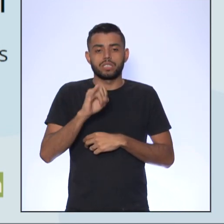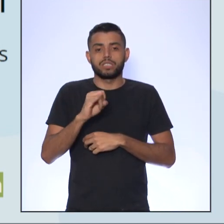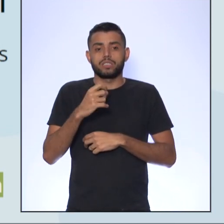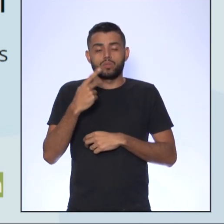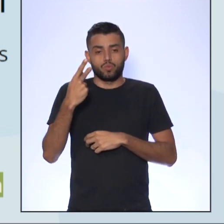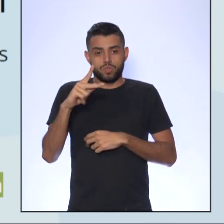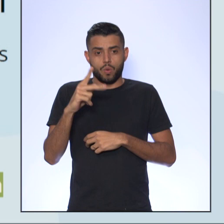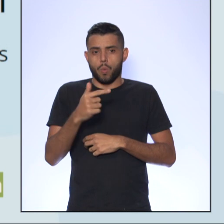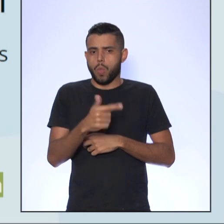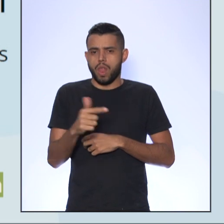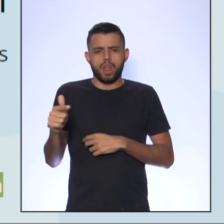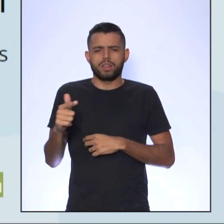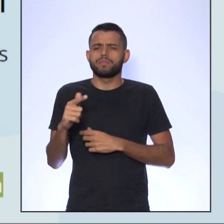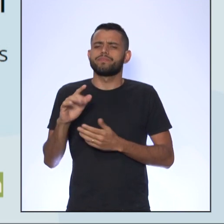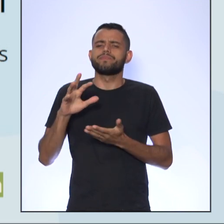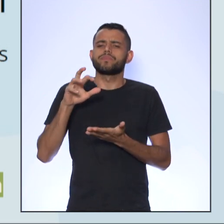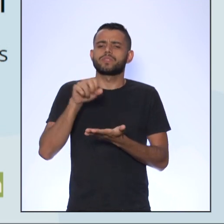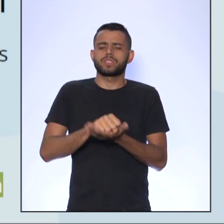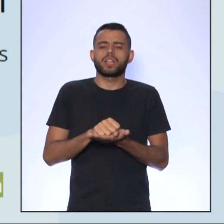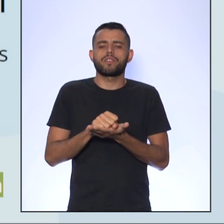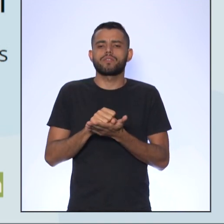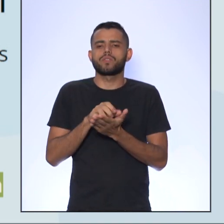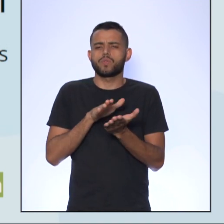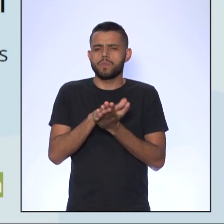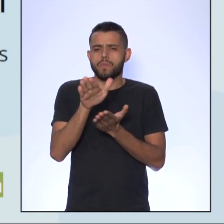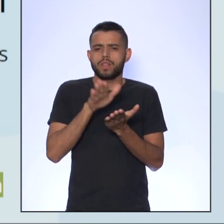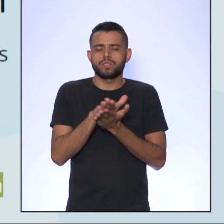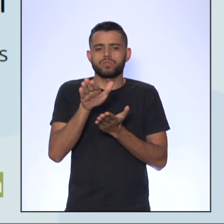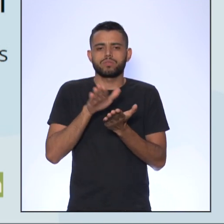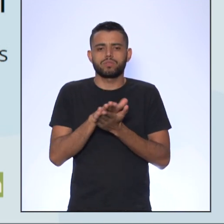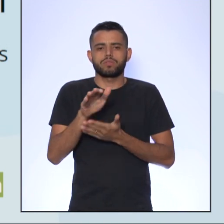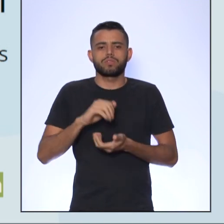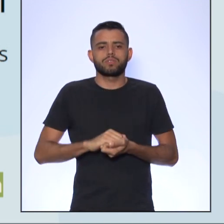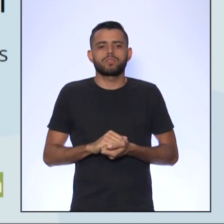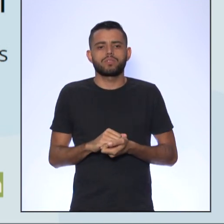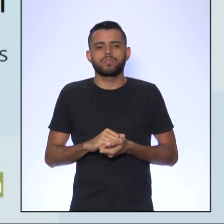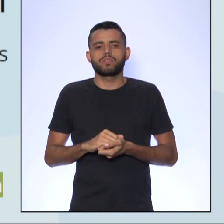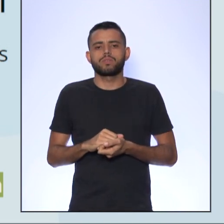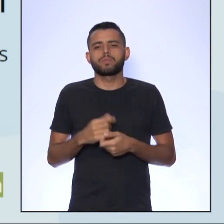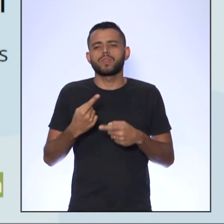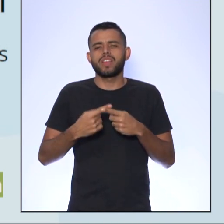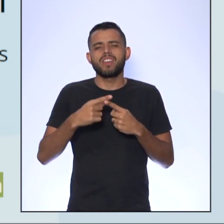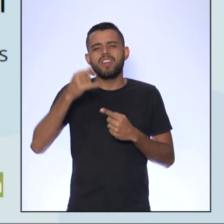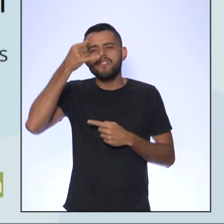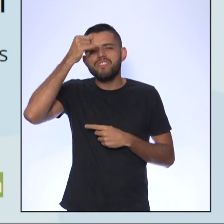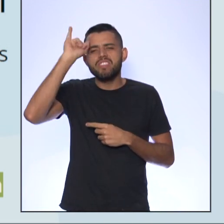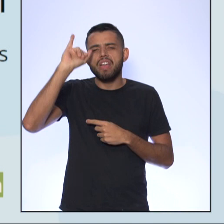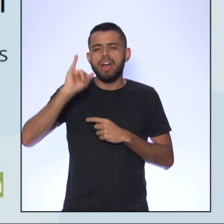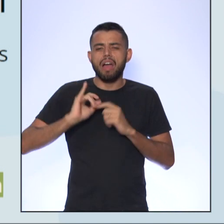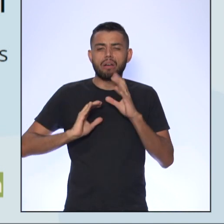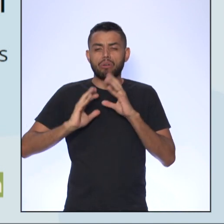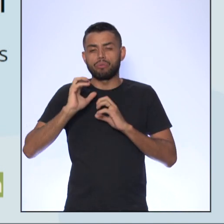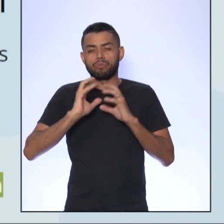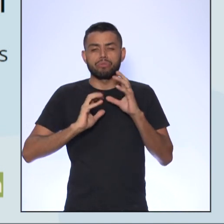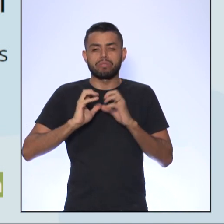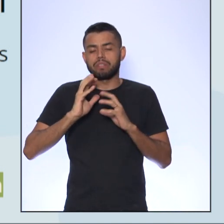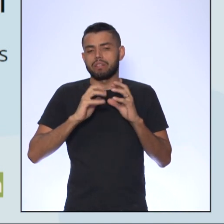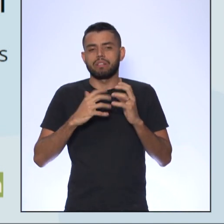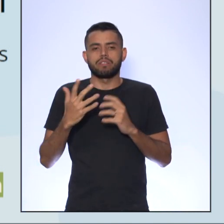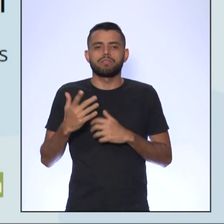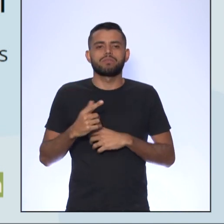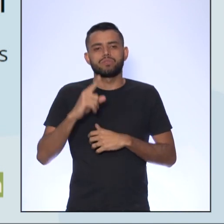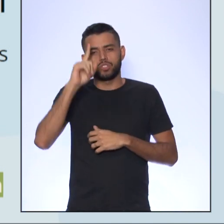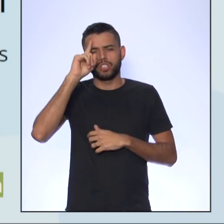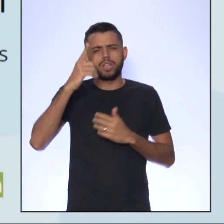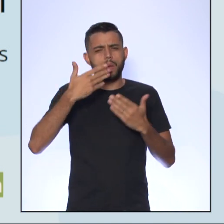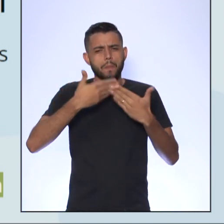aliás, se inscreve no impresso, porque você evitar a confusão de ir para outro município no dia da prova,